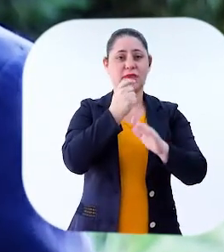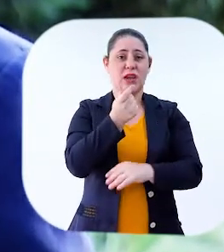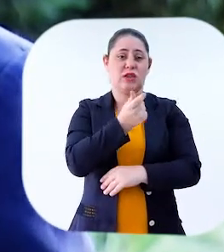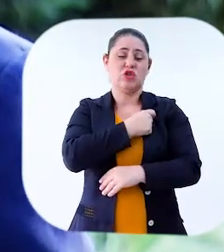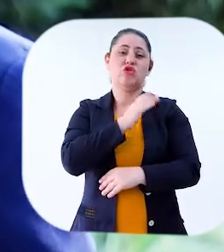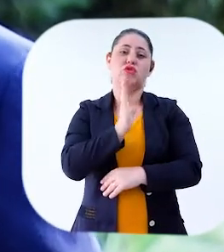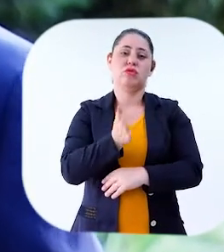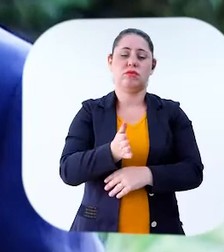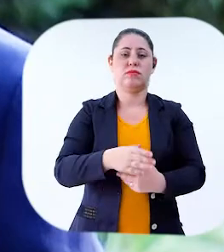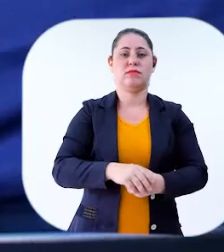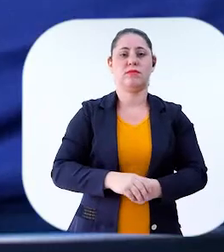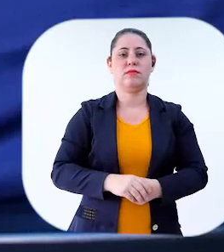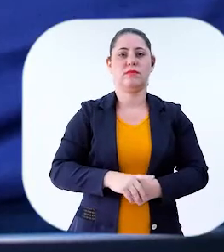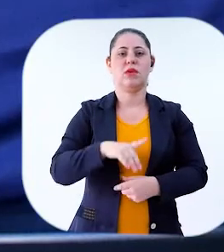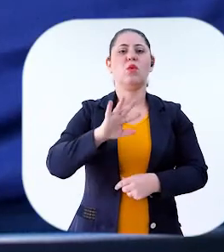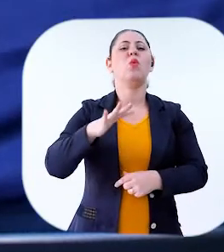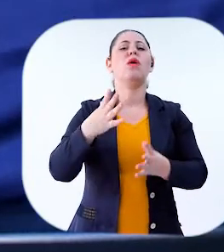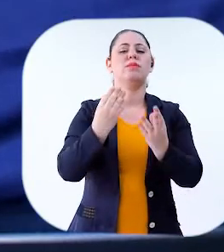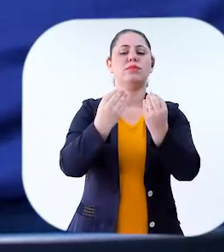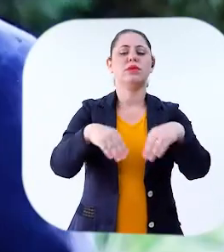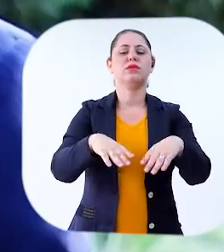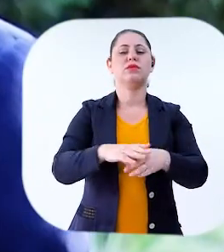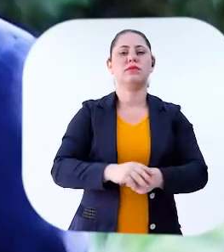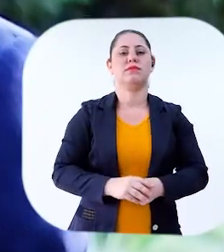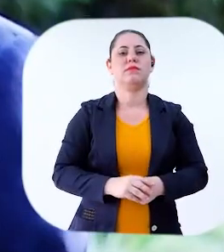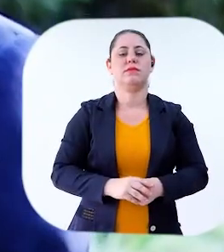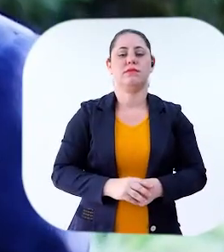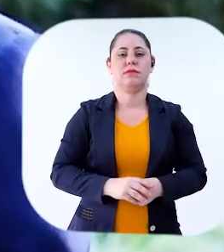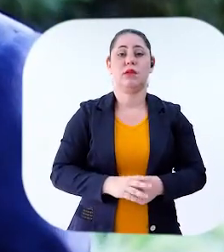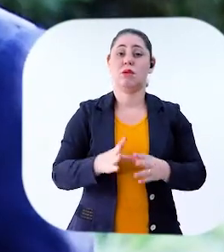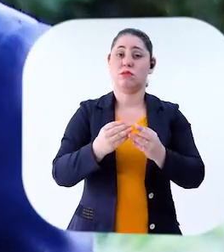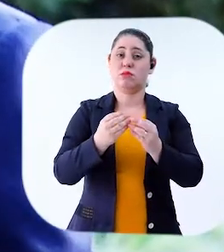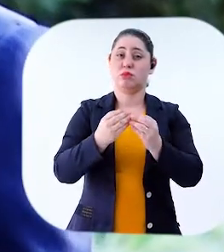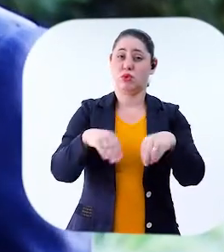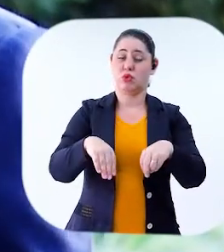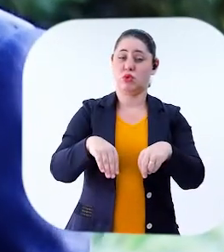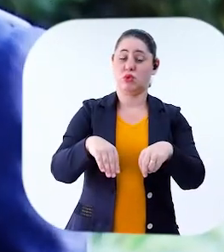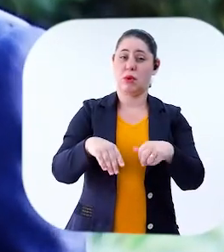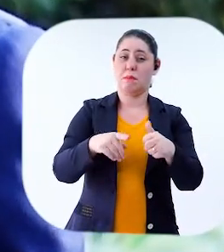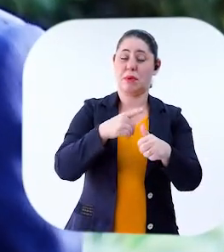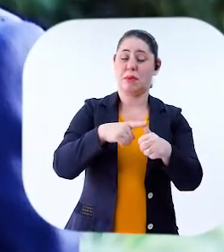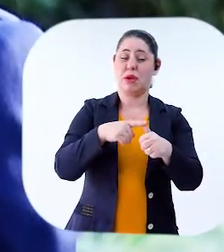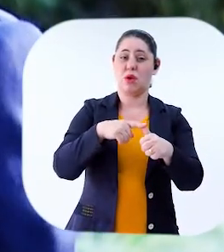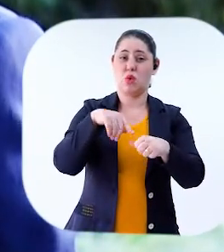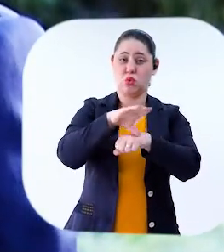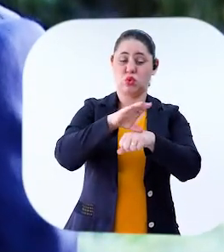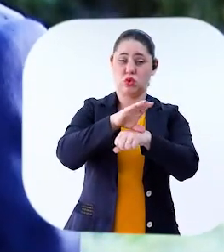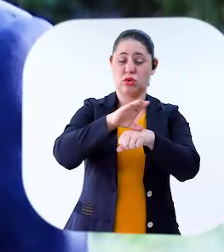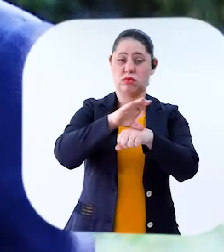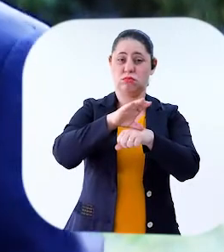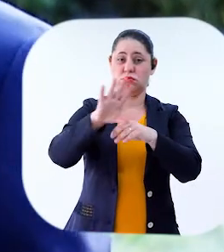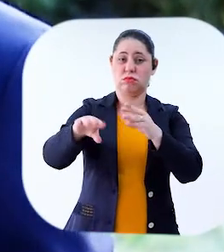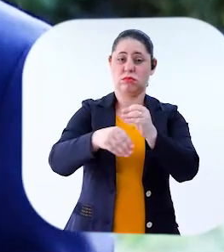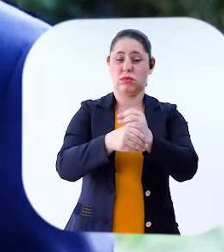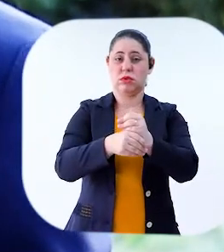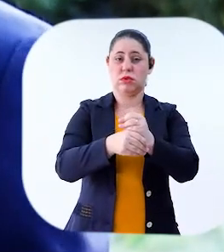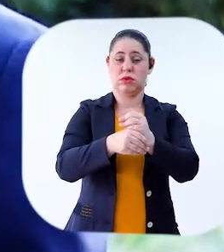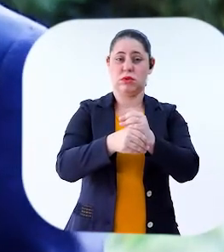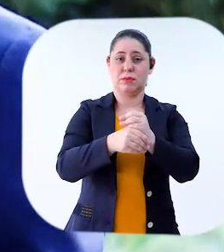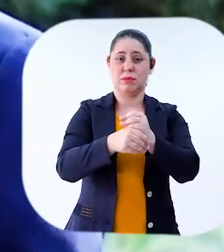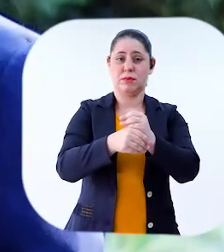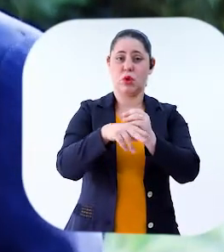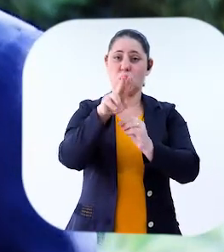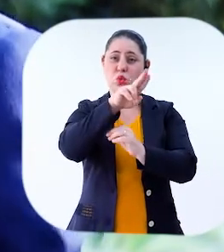ainda sequer analisadas. E qual que é o efeito disso? Olha, o efeito disso é que a própria emenda constitucional trata que